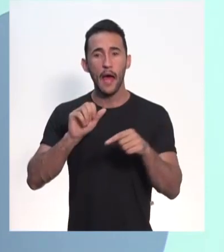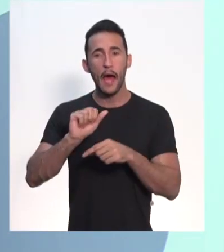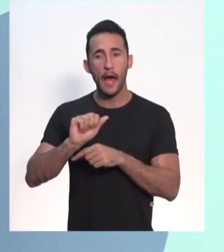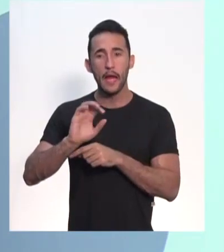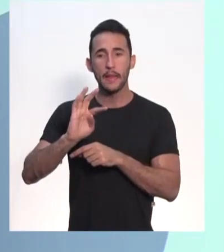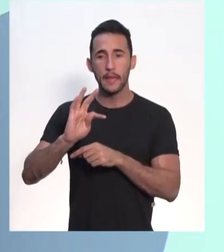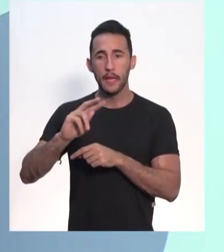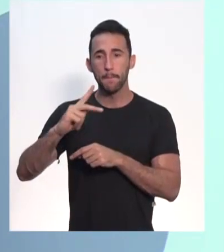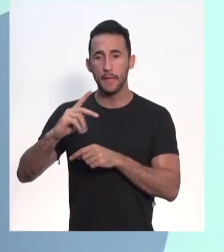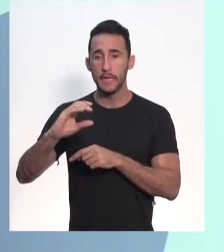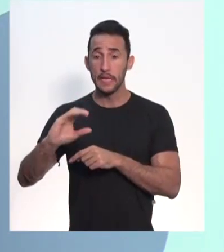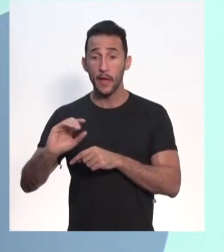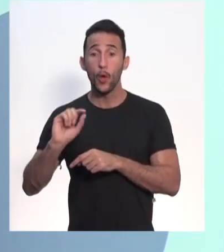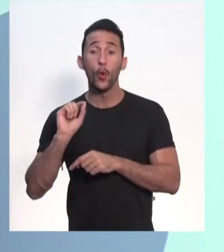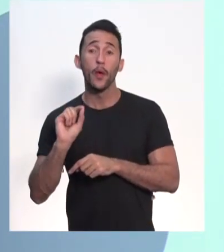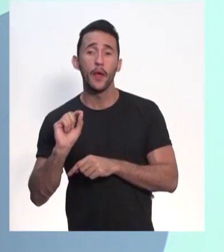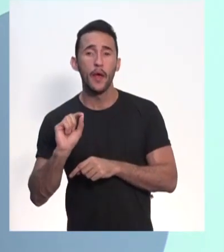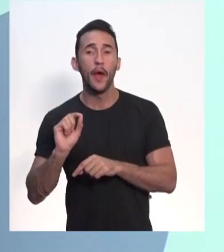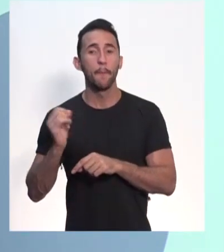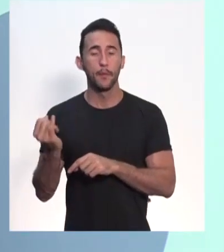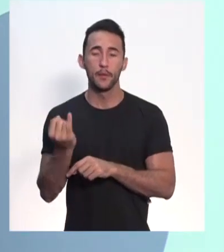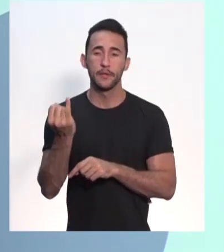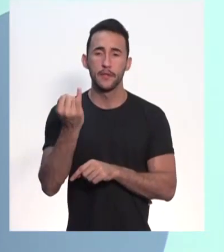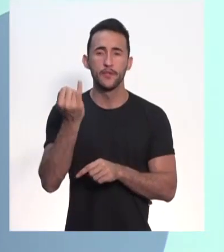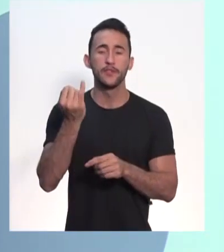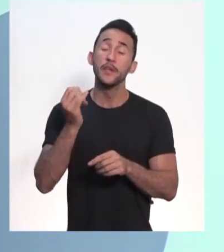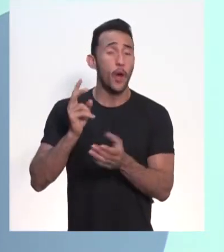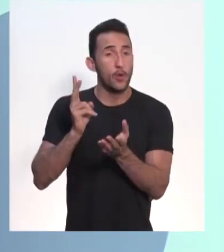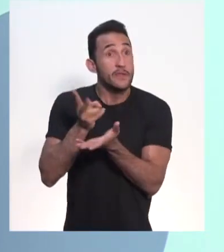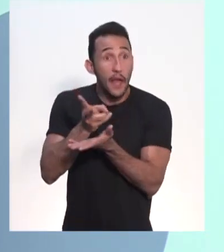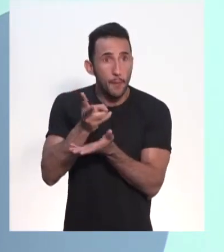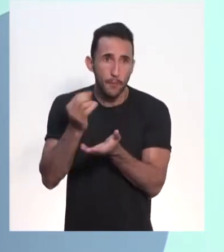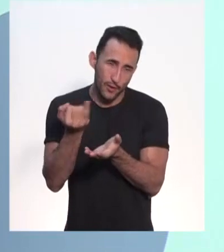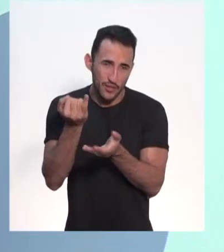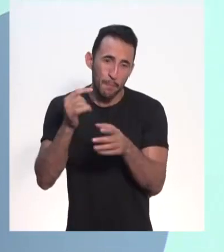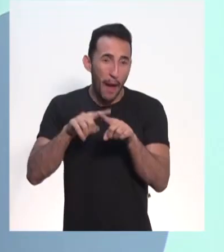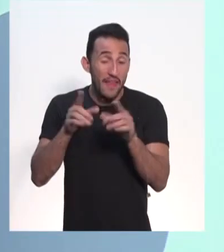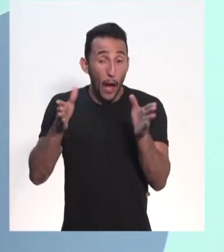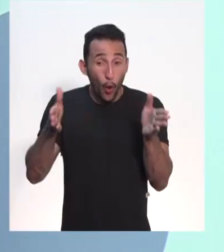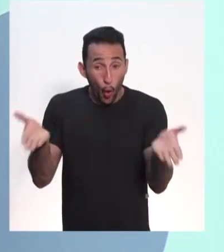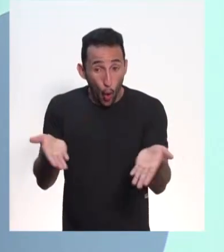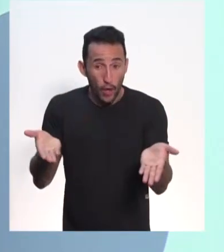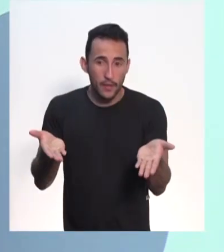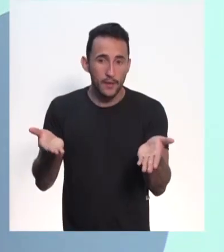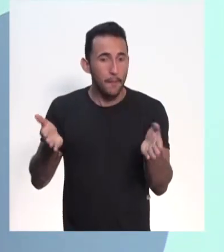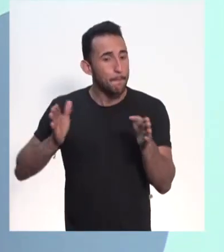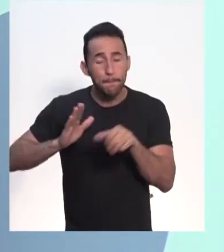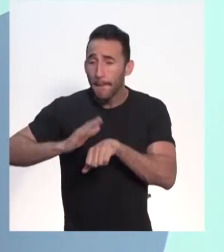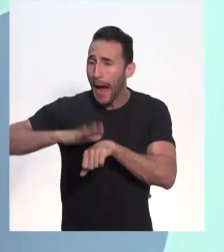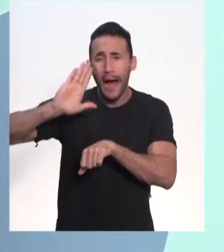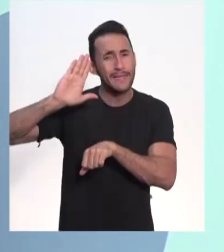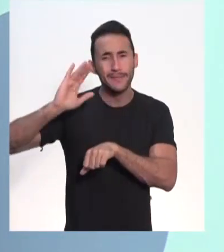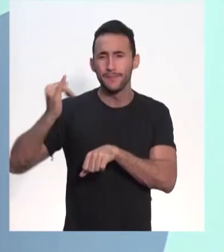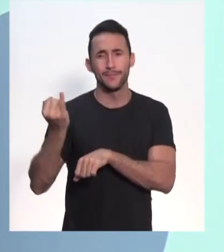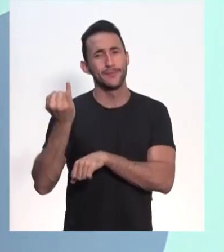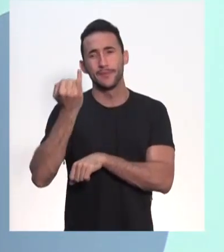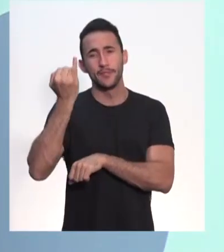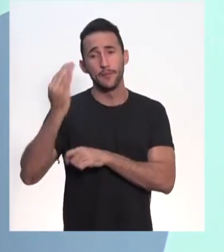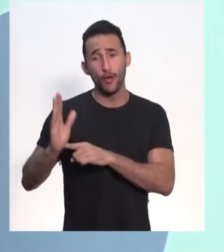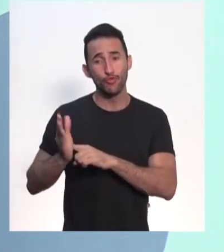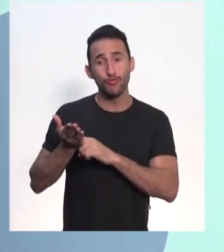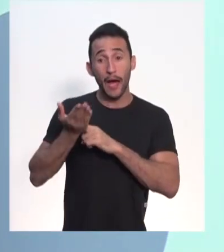sala de aula só com o impresso. É mais fácil agora a gente trabalhar com a hipermodalidade, com hiperlinks,